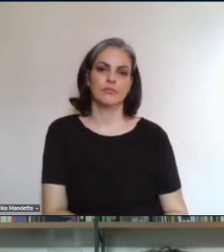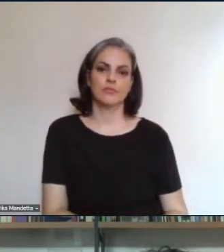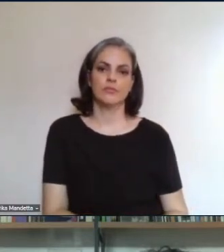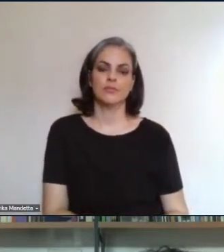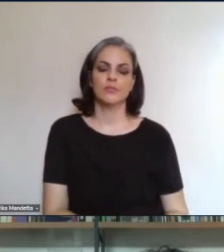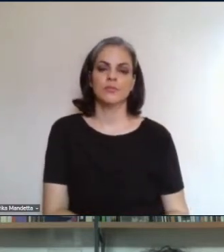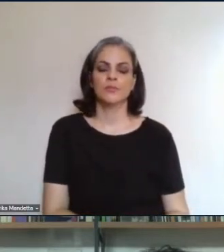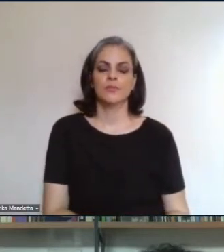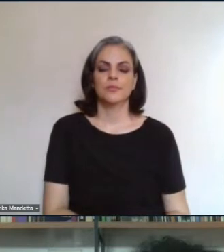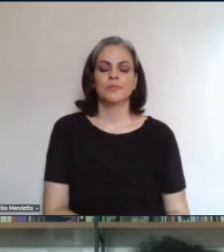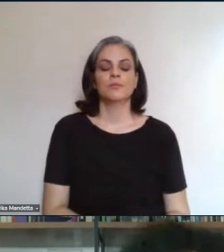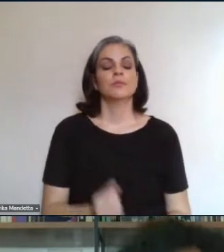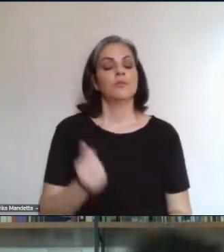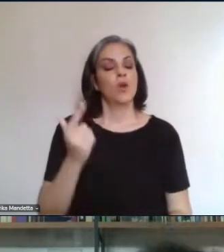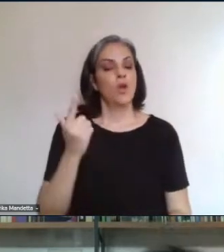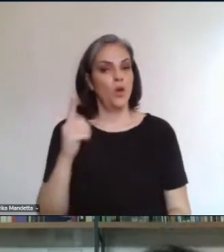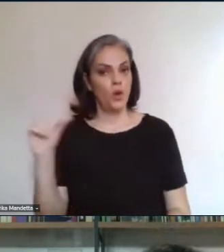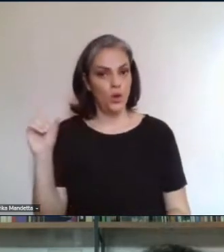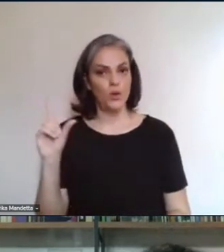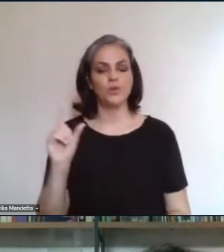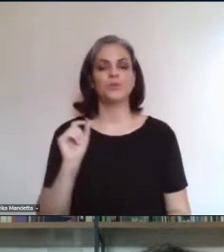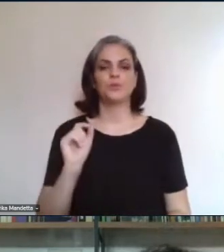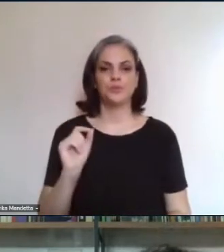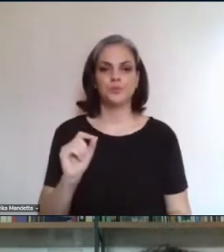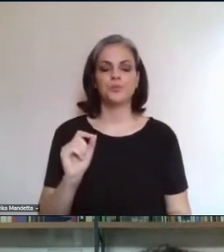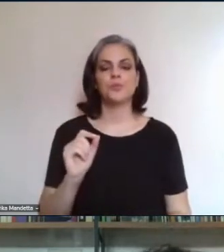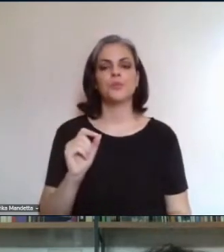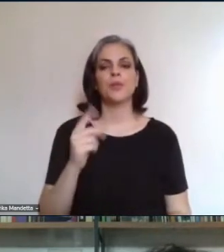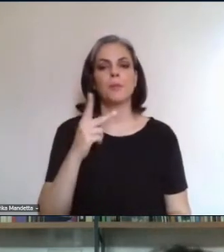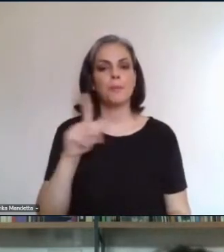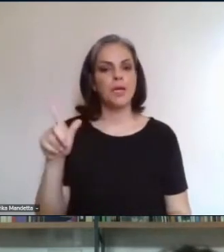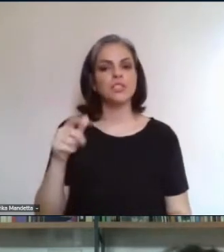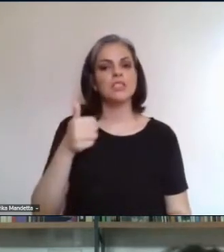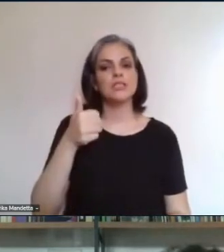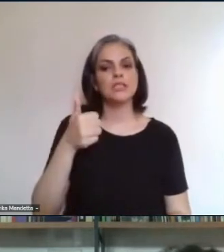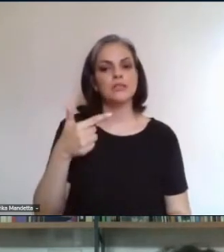Um outro ponto, na página 123,